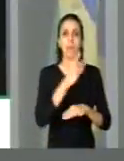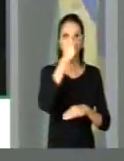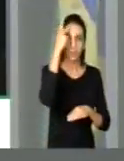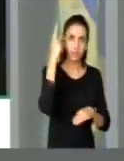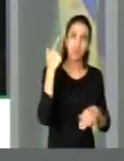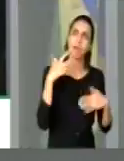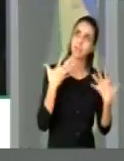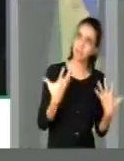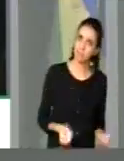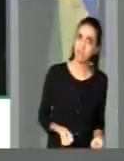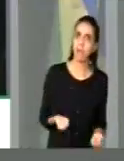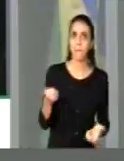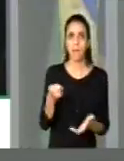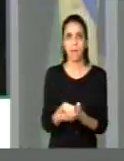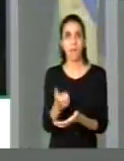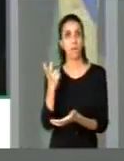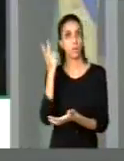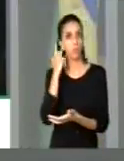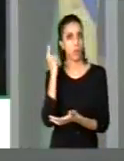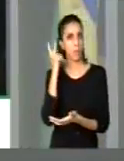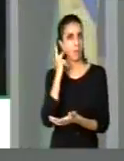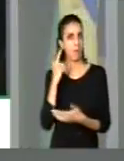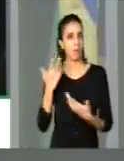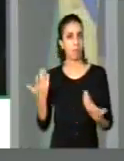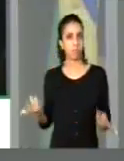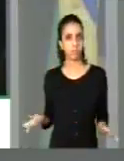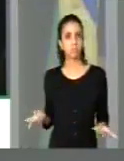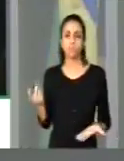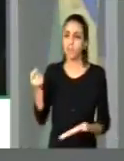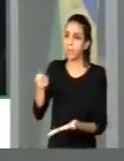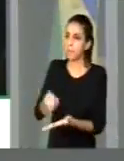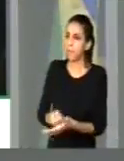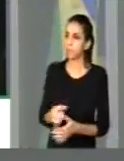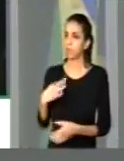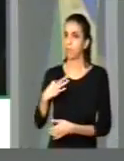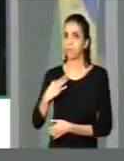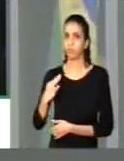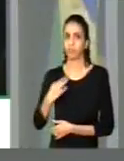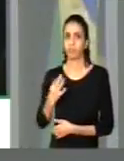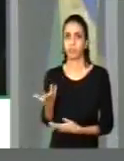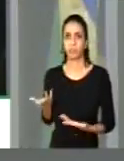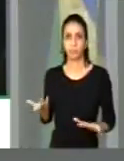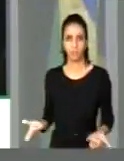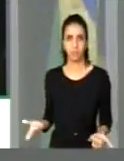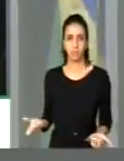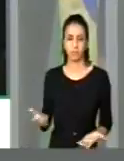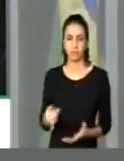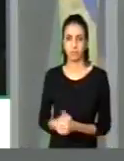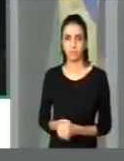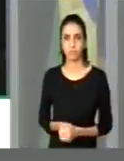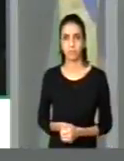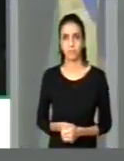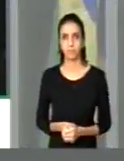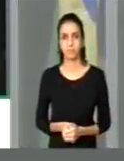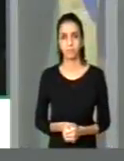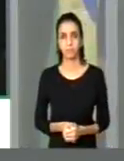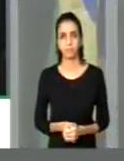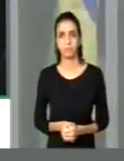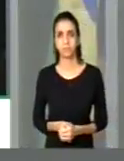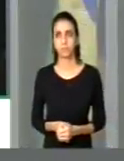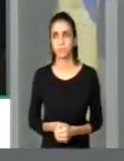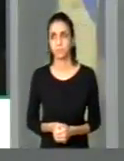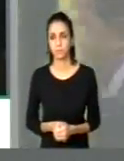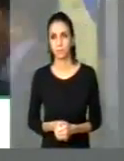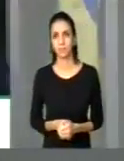de seus trabalhadores e a consequente contribuição sindical voluntária.